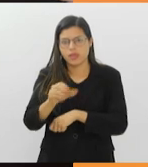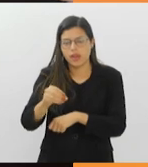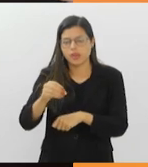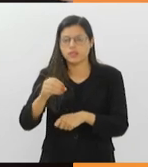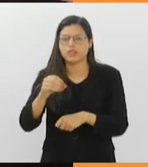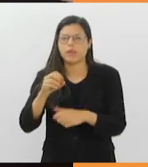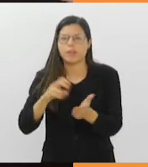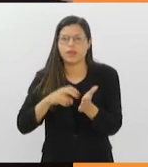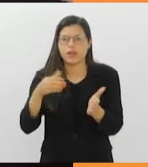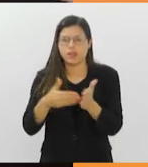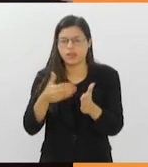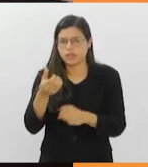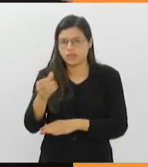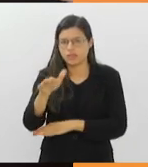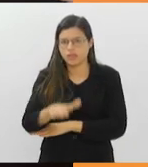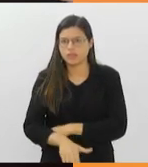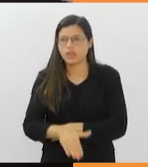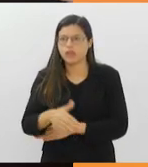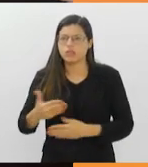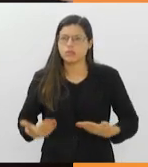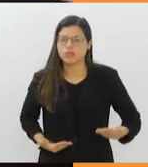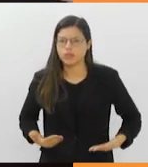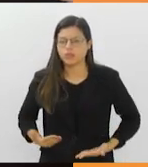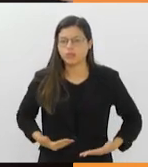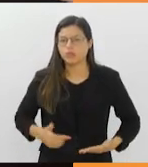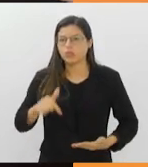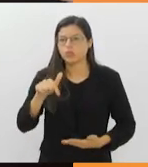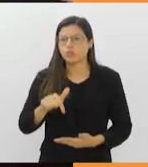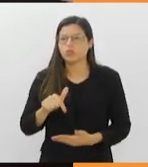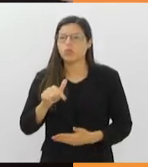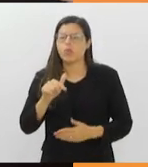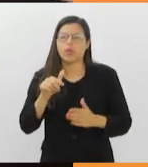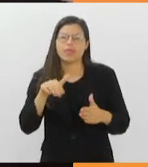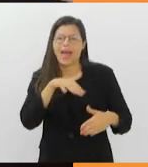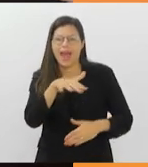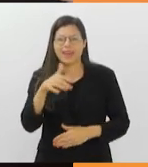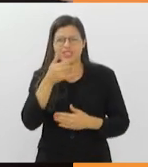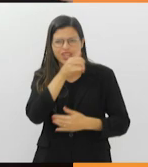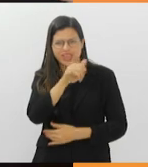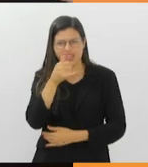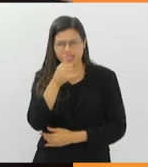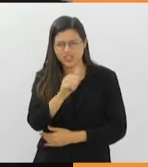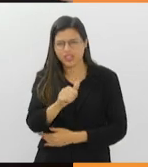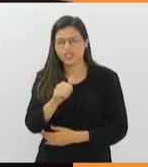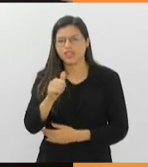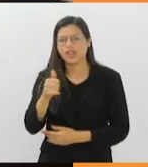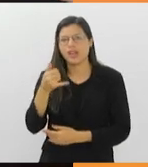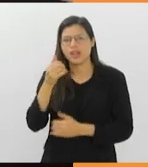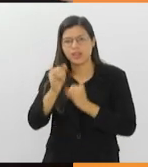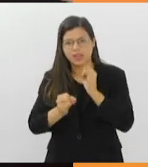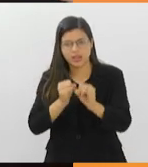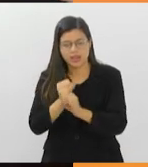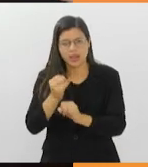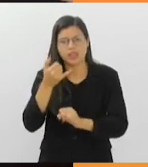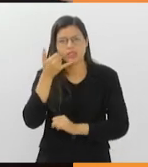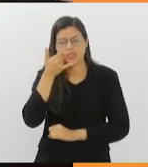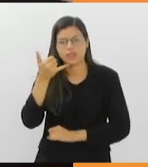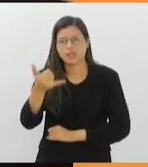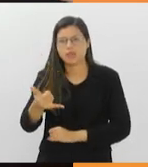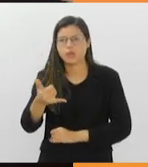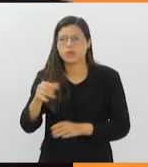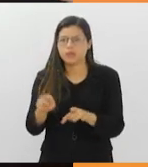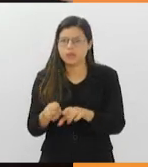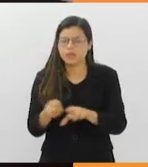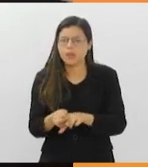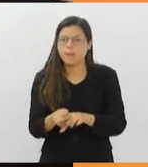principais atendimentos têm sido relativos a serviços não atendidos de energia, internet e telefonia, além de endividamento com